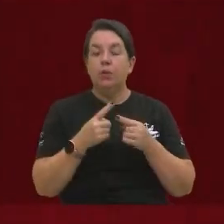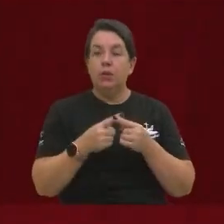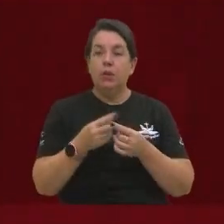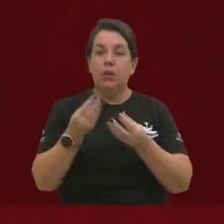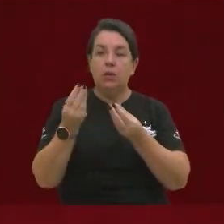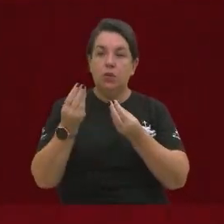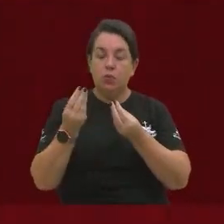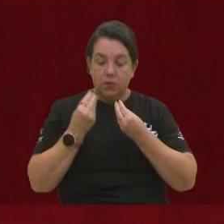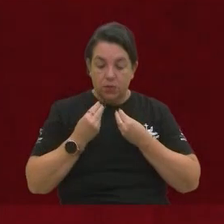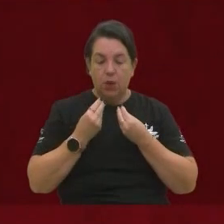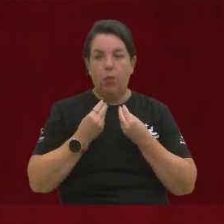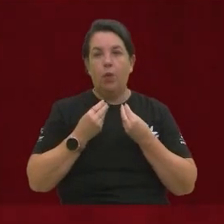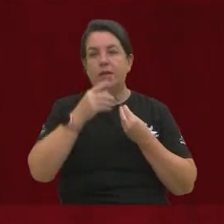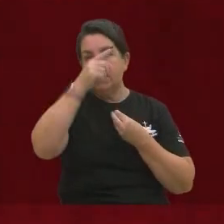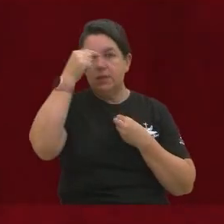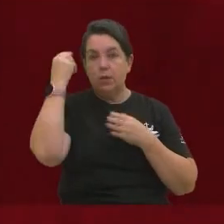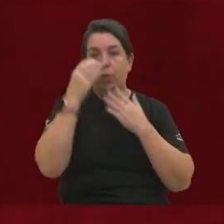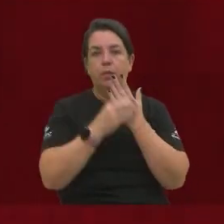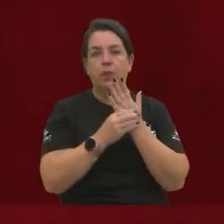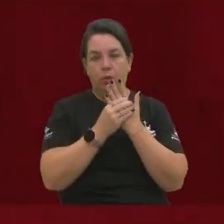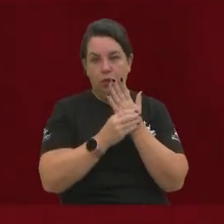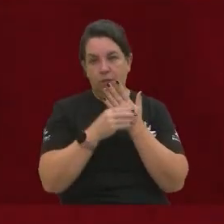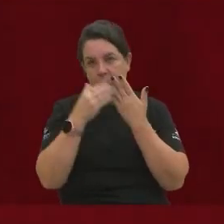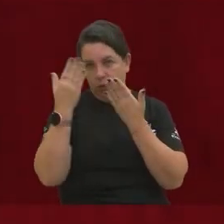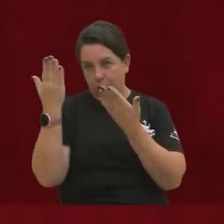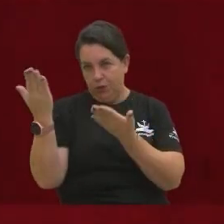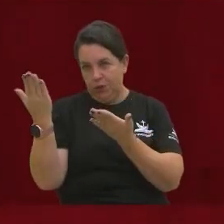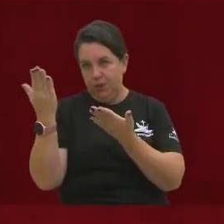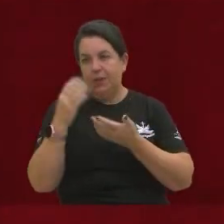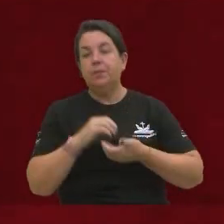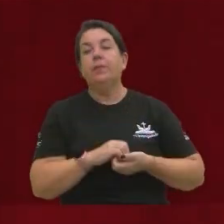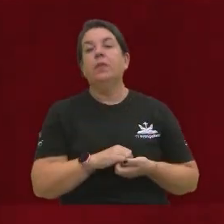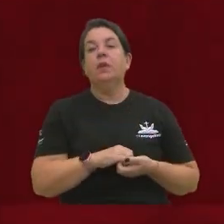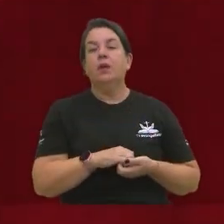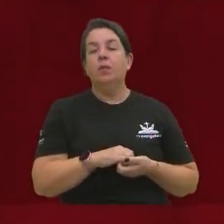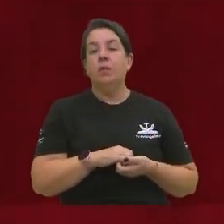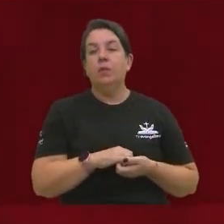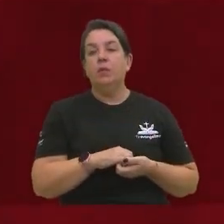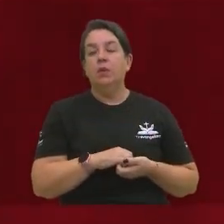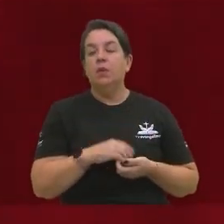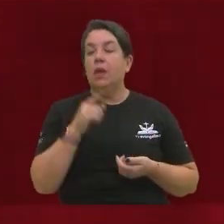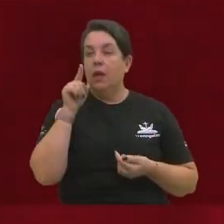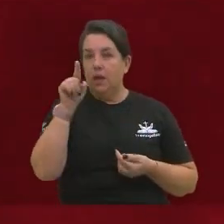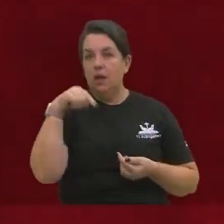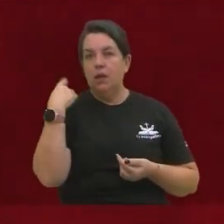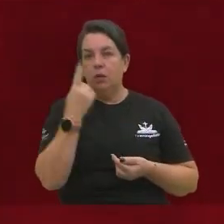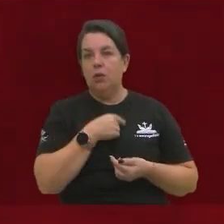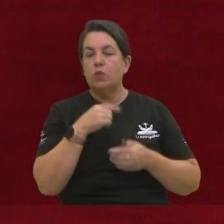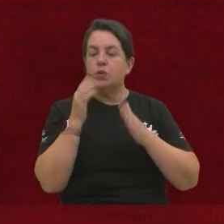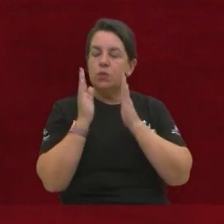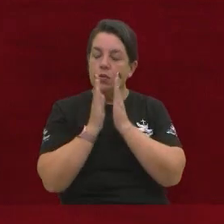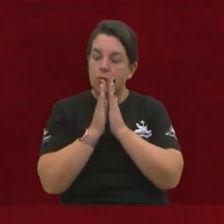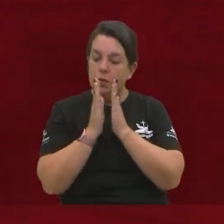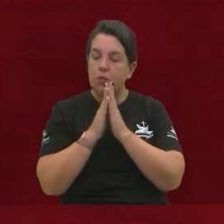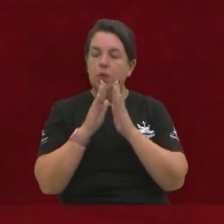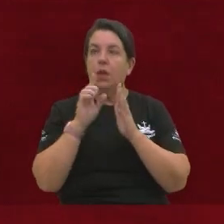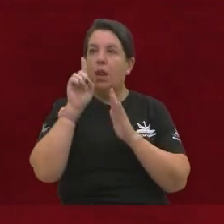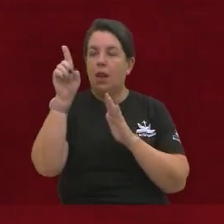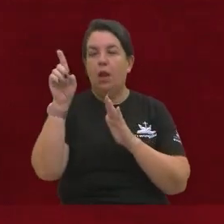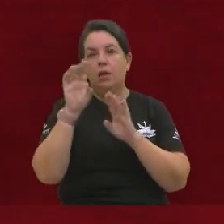nos terdes dado São Pio de Pietrelcina como nosso grande